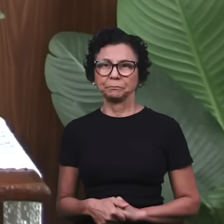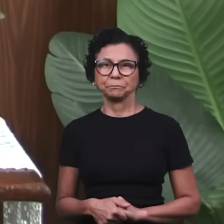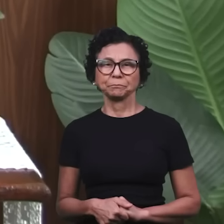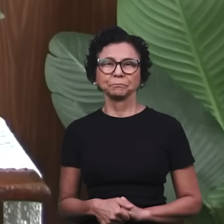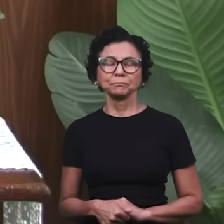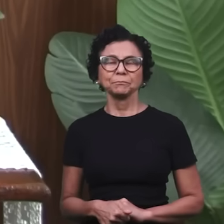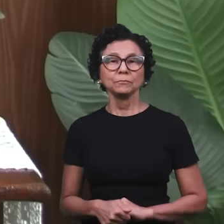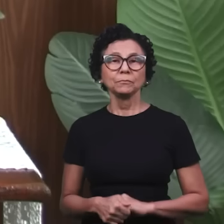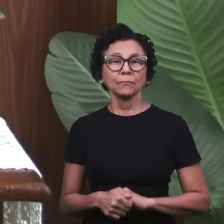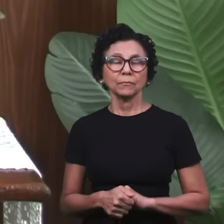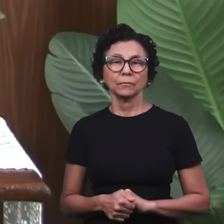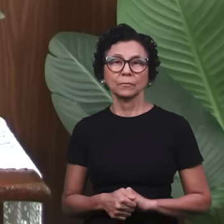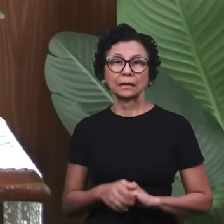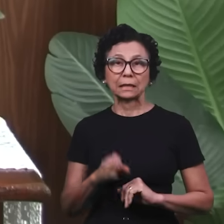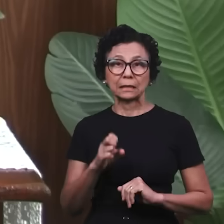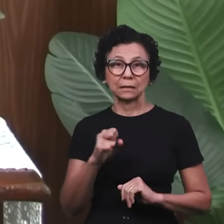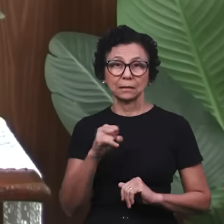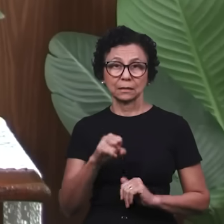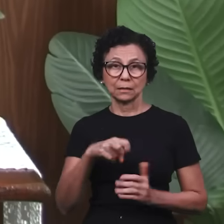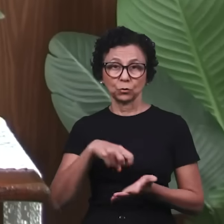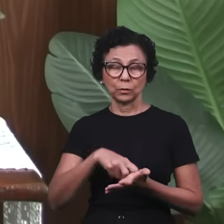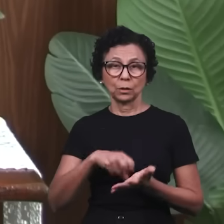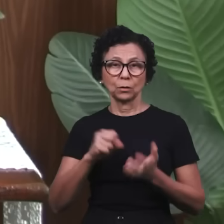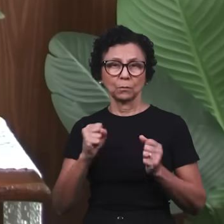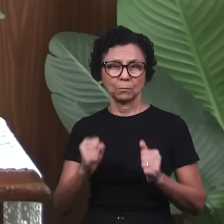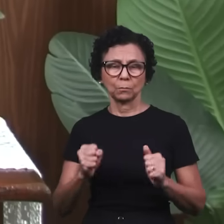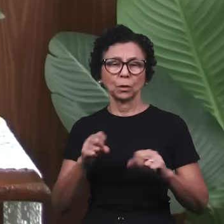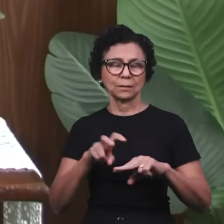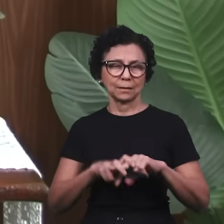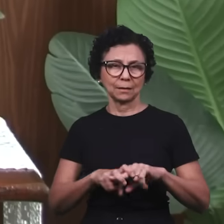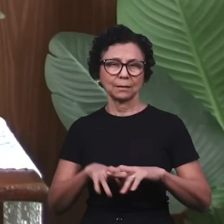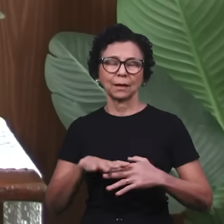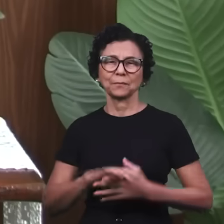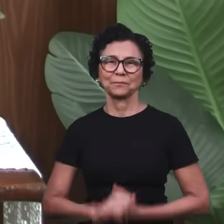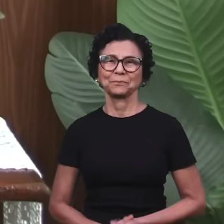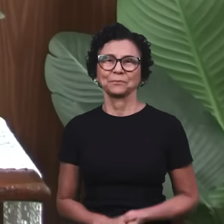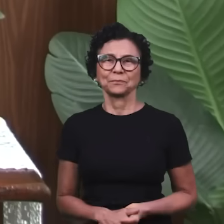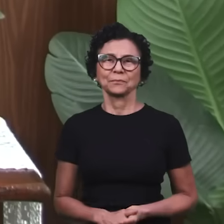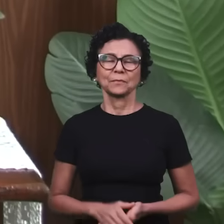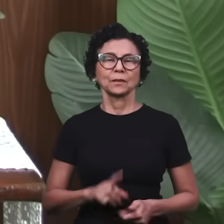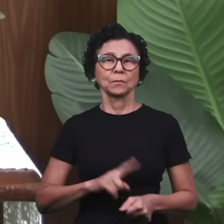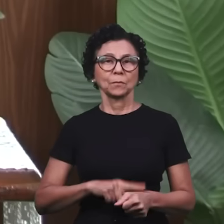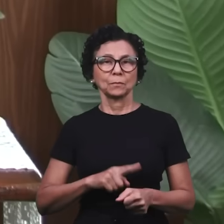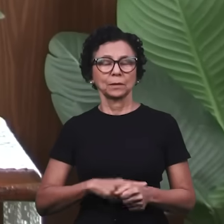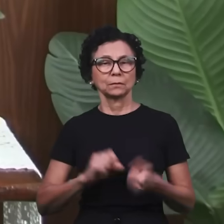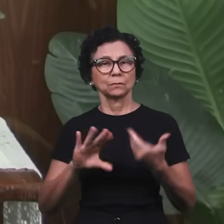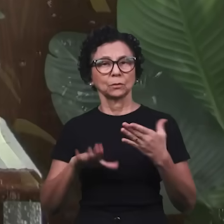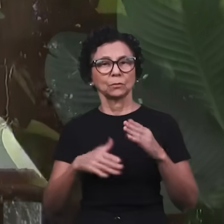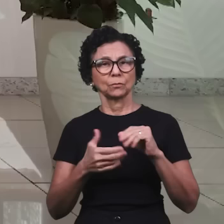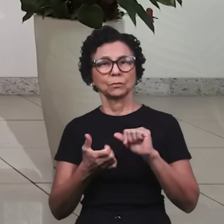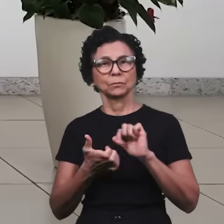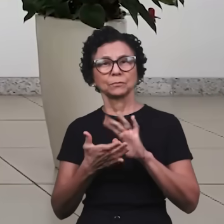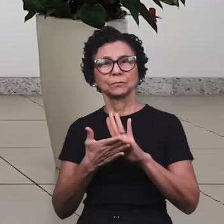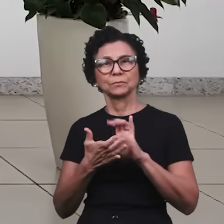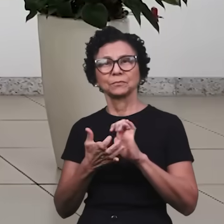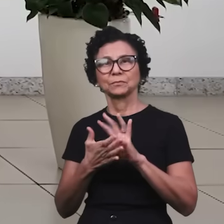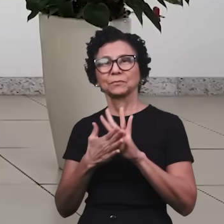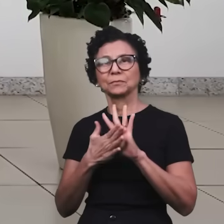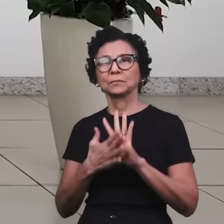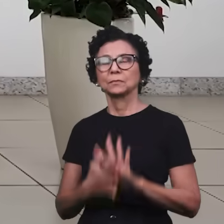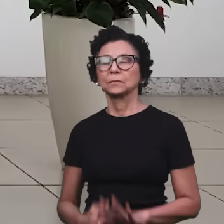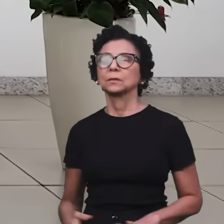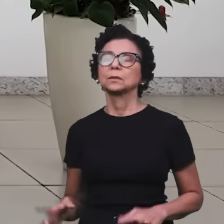assentado. E nesta hora nós vamos cantar um hino de clamor. Cante conosco.